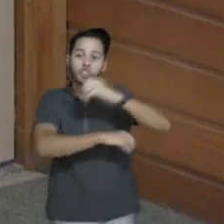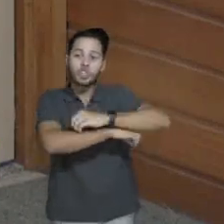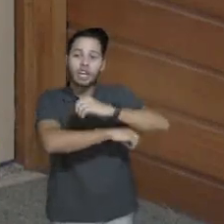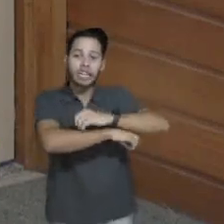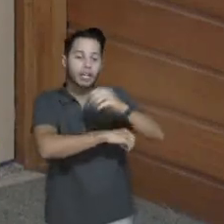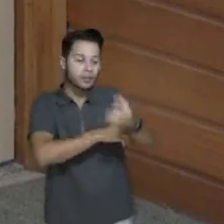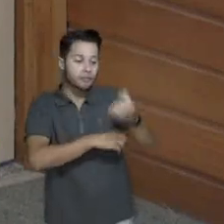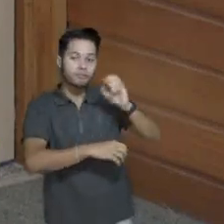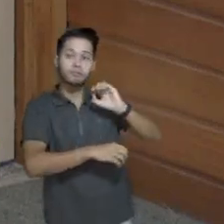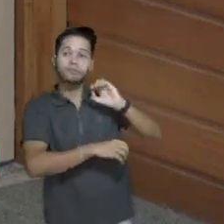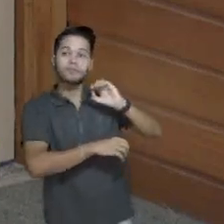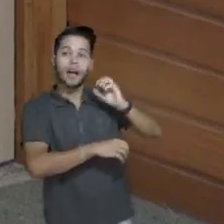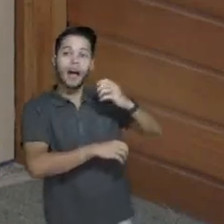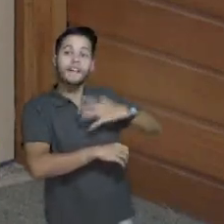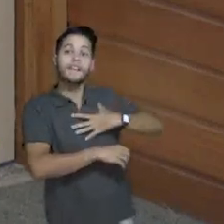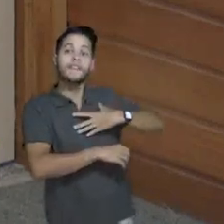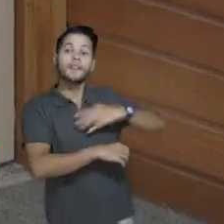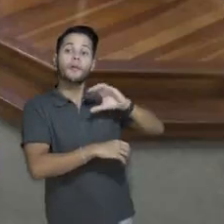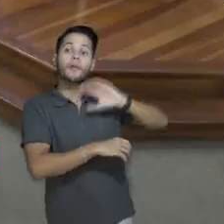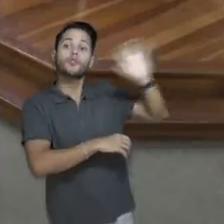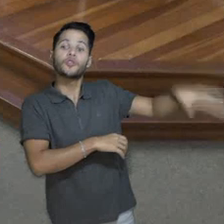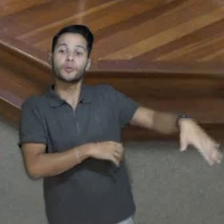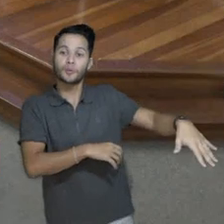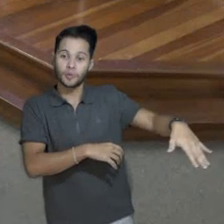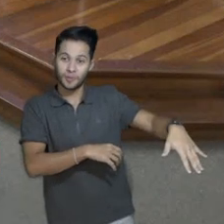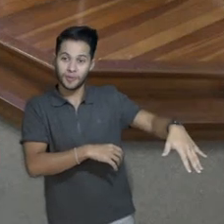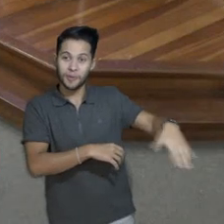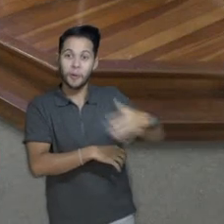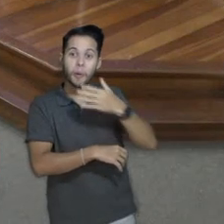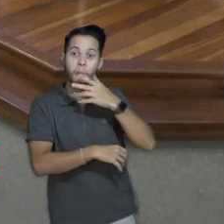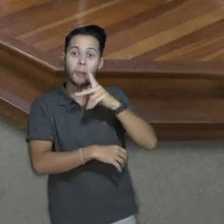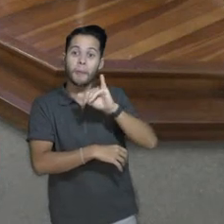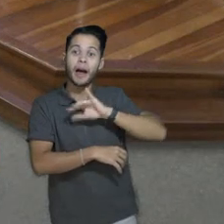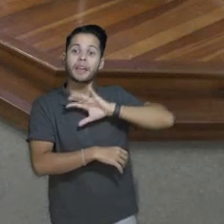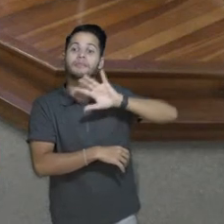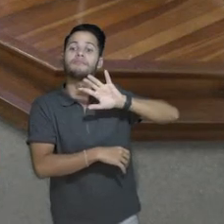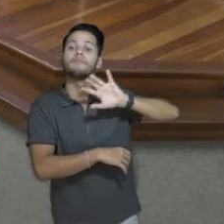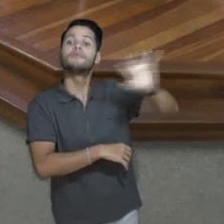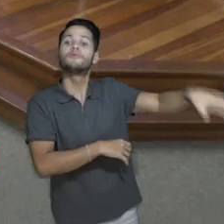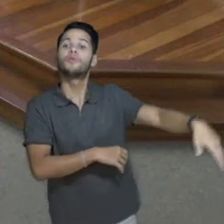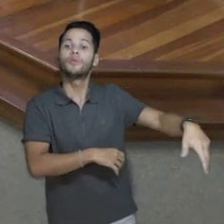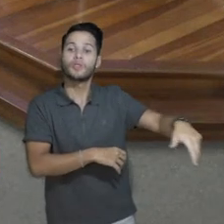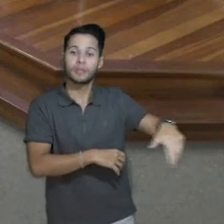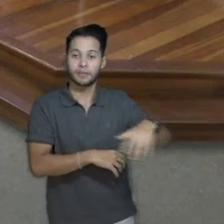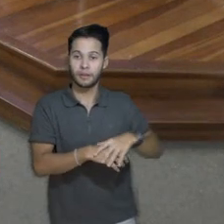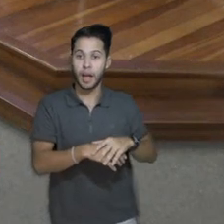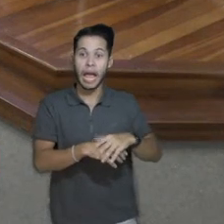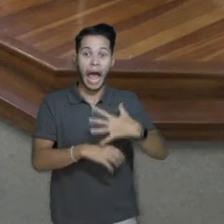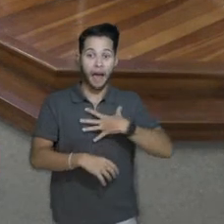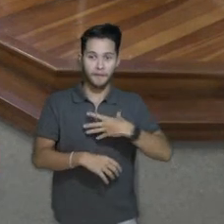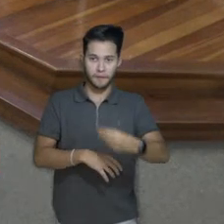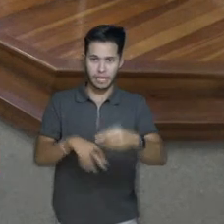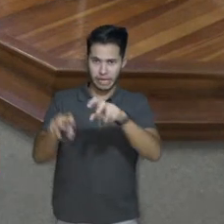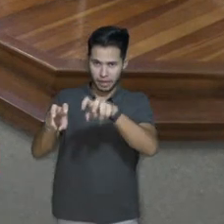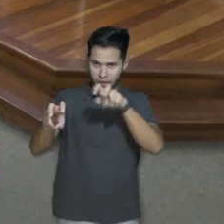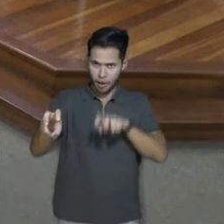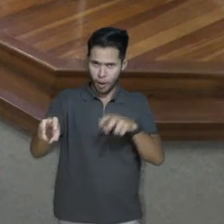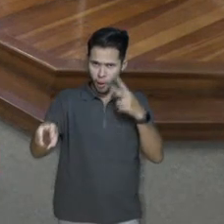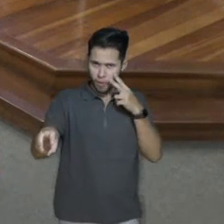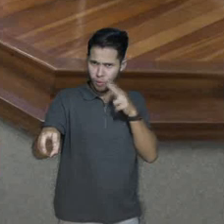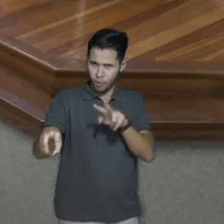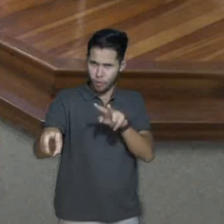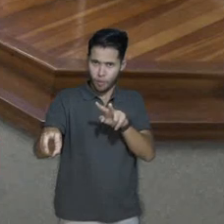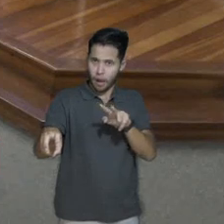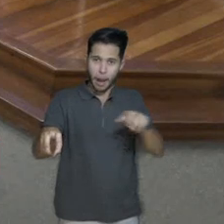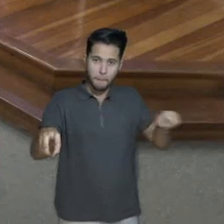a filha abriu a porta de trás assim no acostamento juntou a garrafa botou para dentro do carro e fechou a porta a filha não falou nada